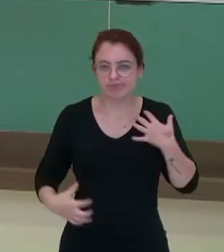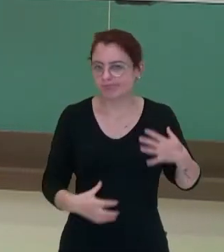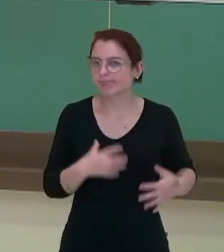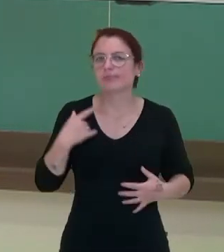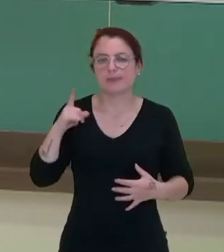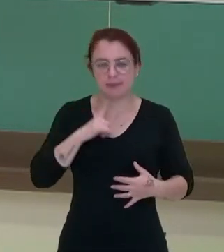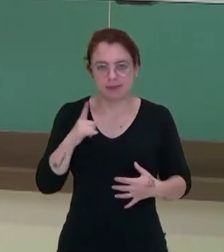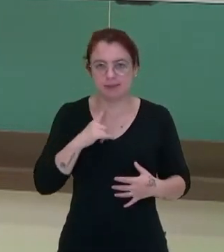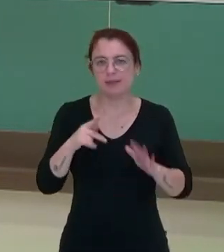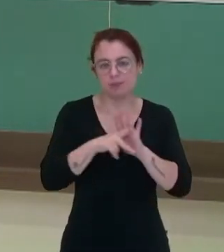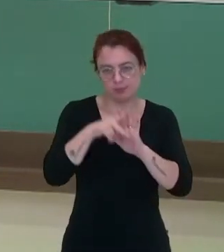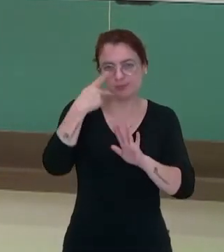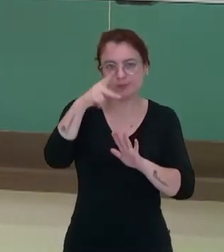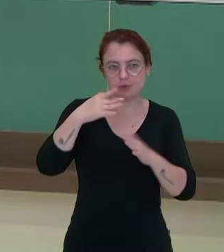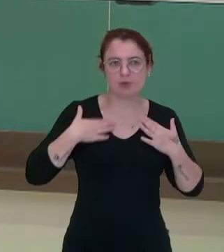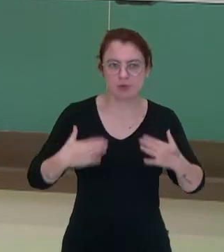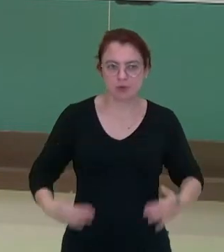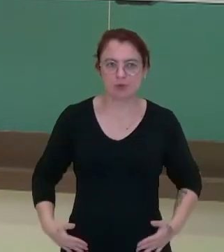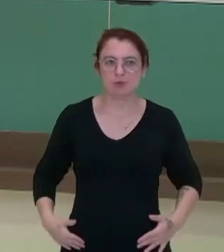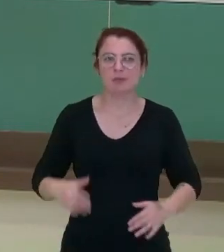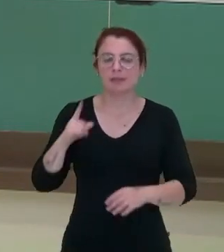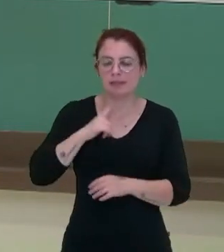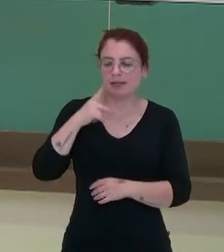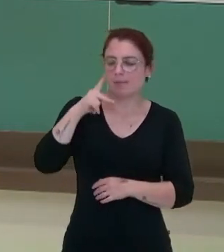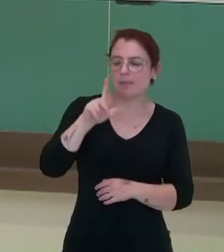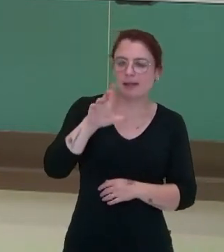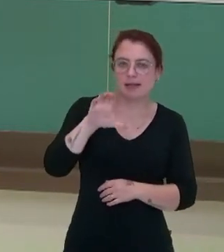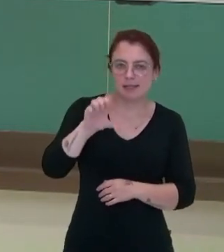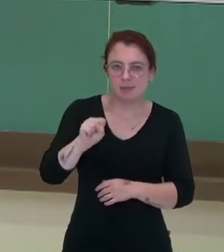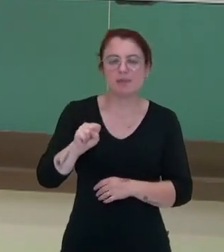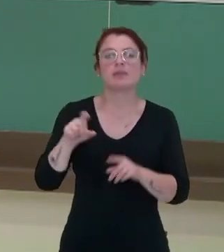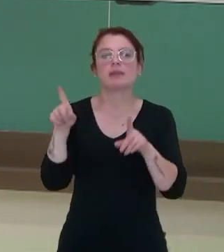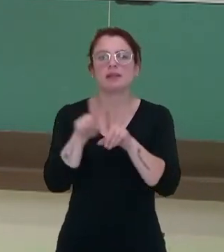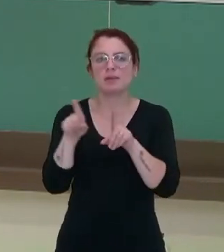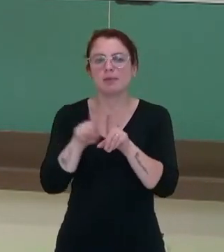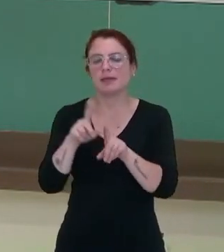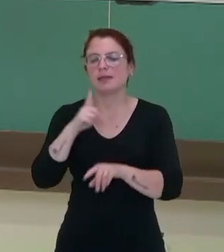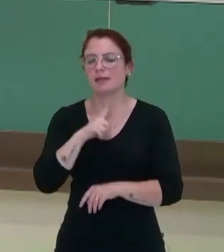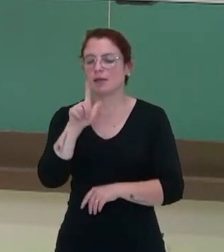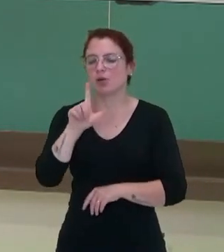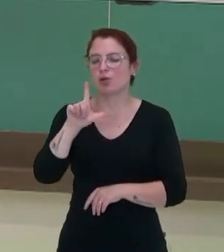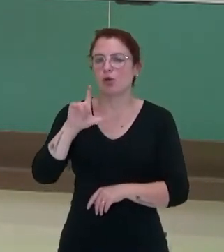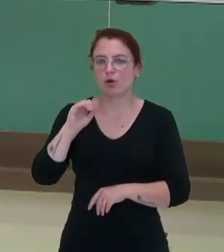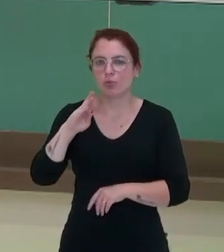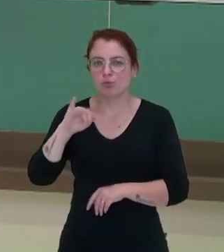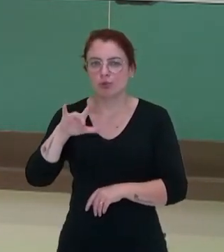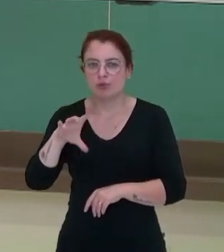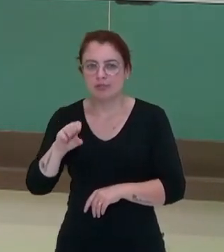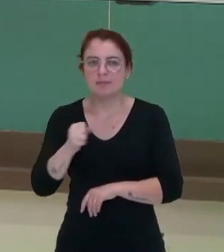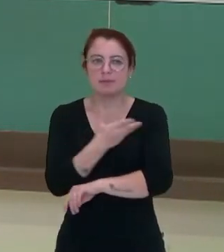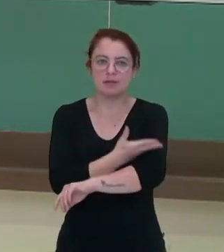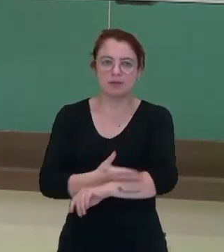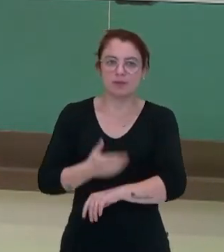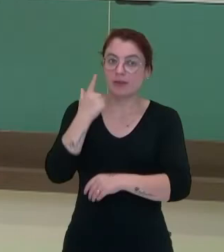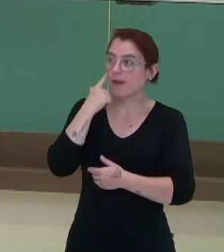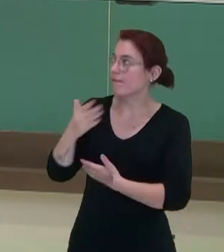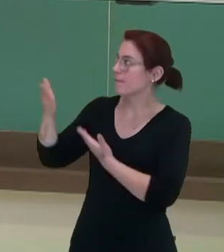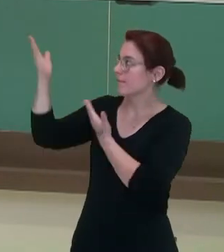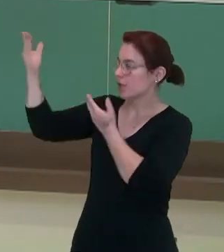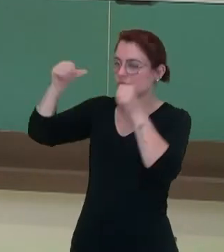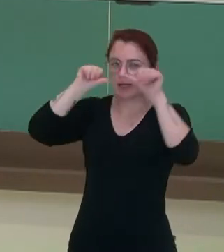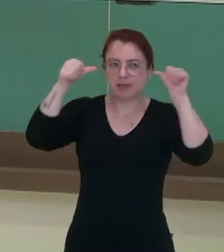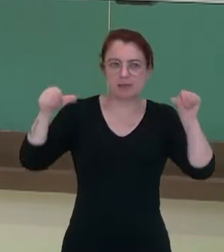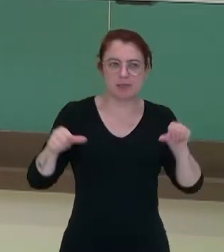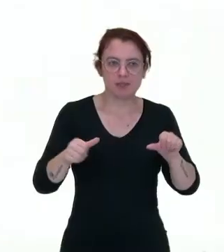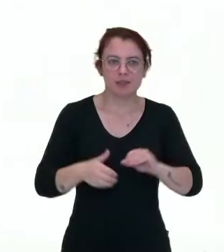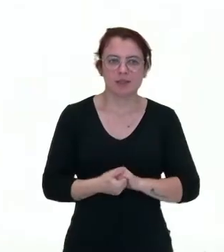sua composição, o plasma sanguíneo e, o mais importante, os glóbulos brancos. Nessa imagem, a